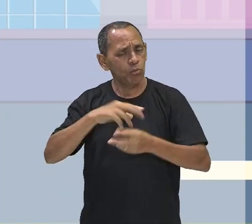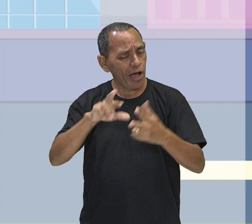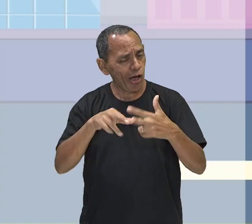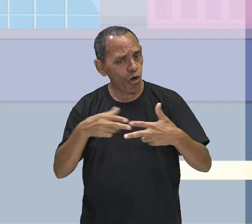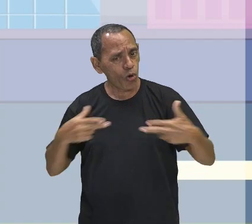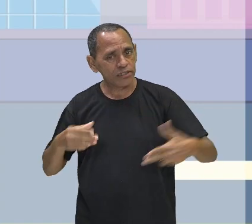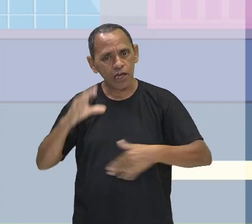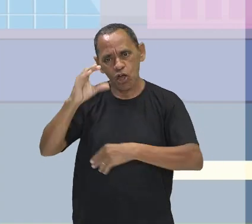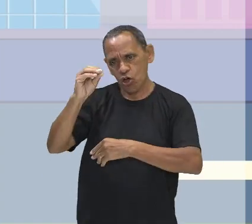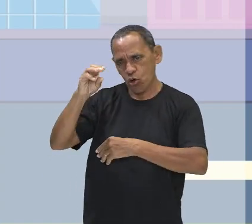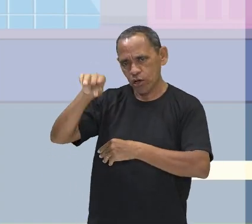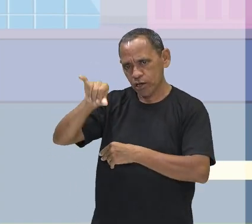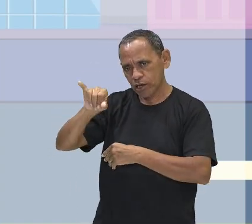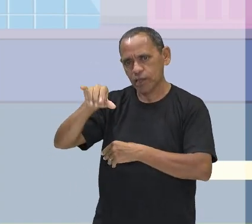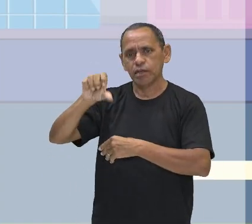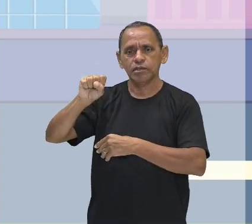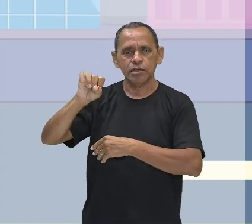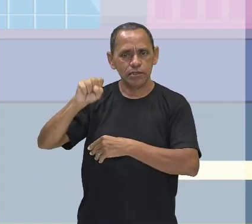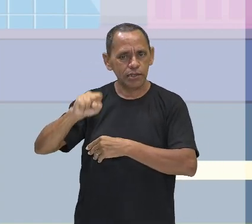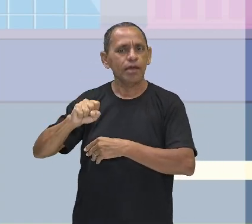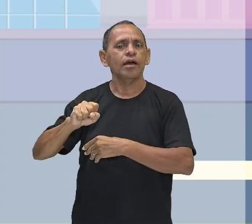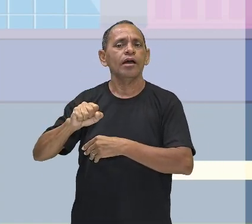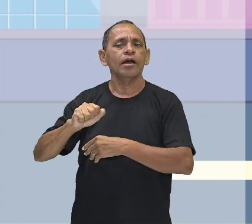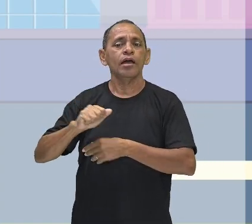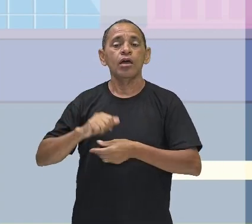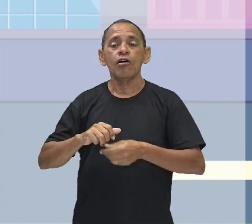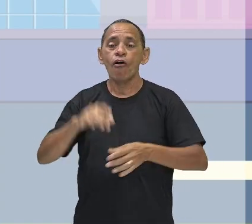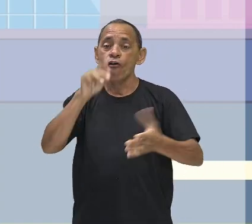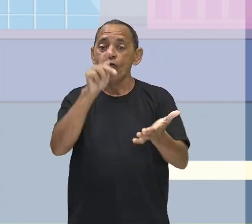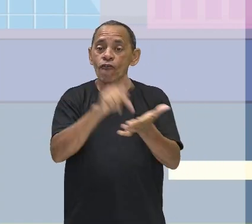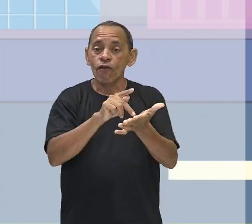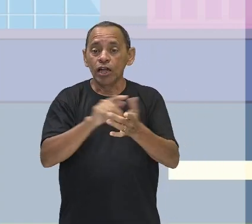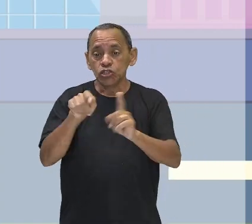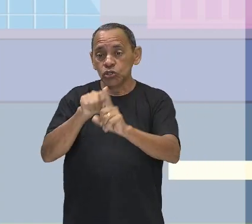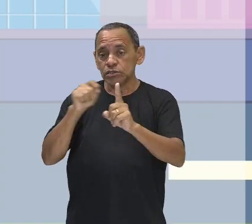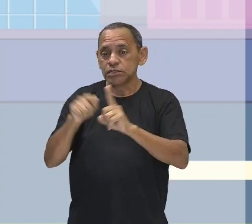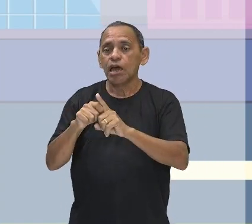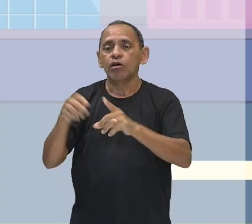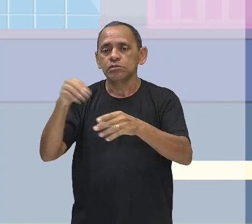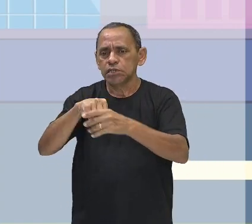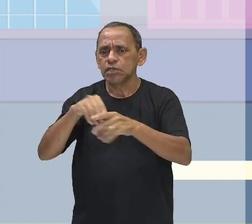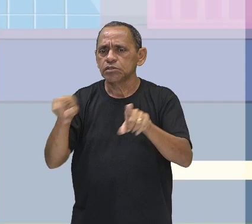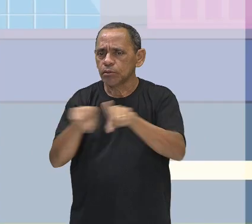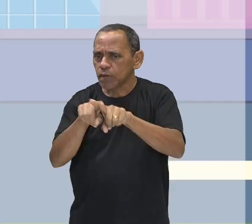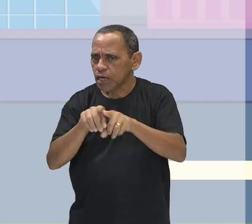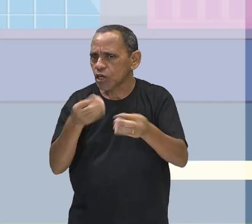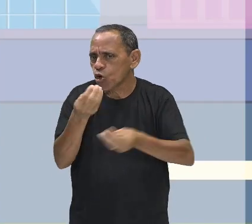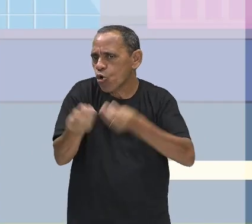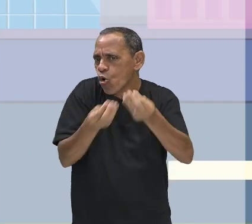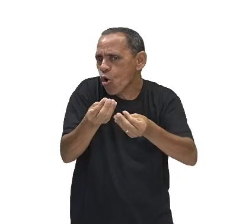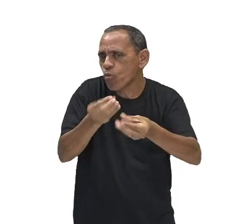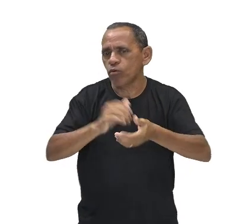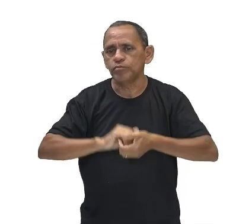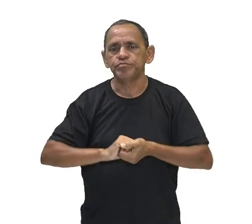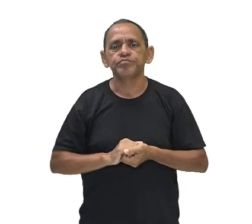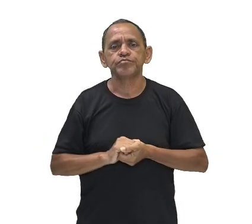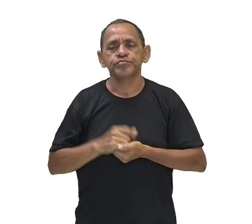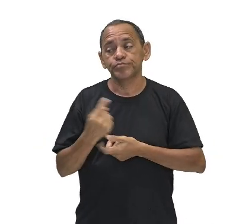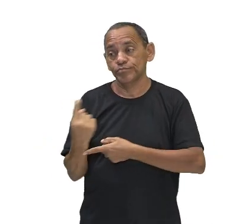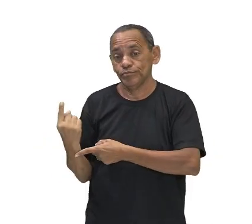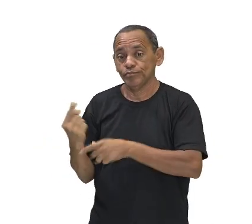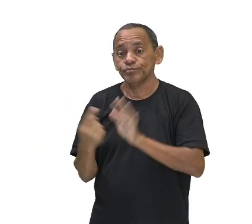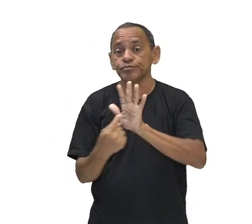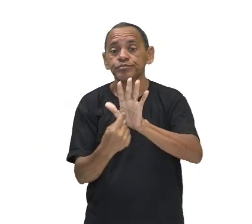de coisa, o fato social. Ele chamou essa coisa de fato social. E nós apresentamos